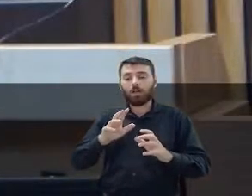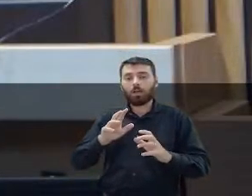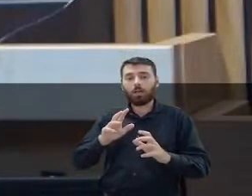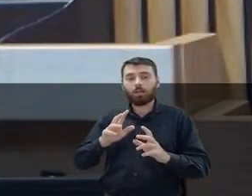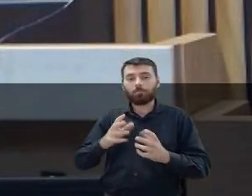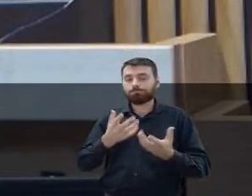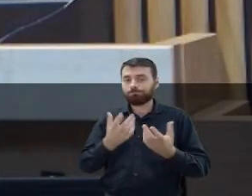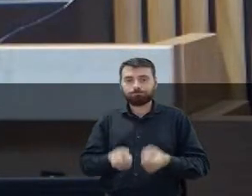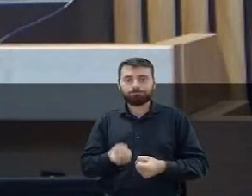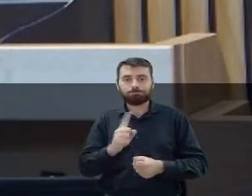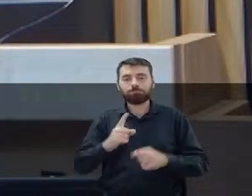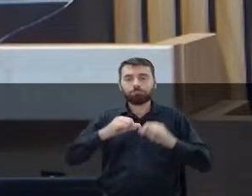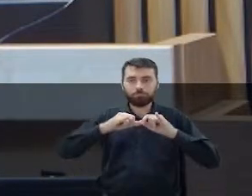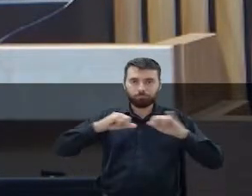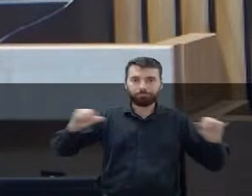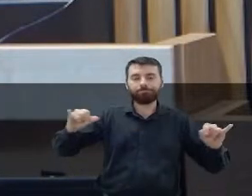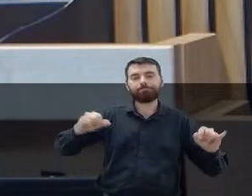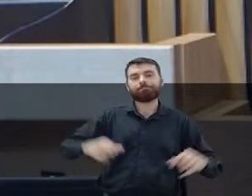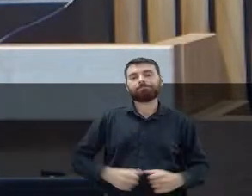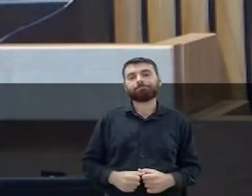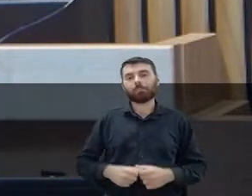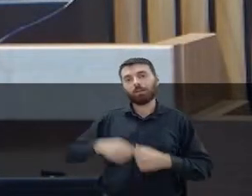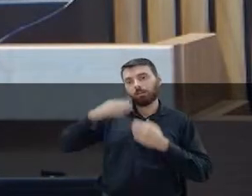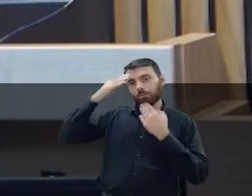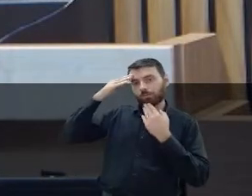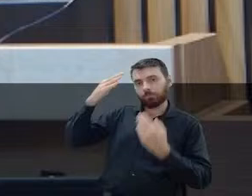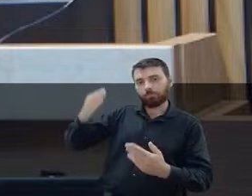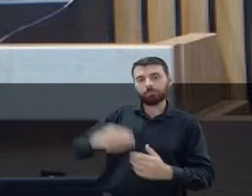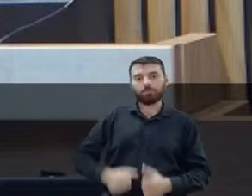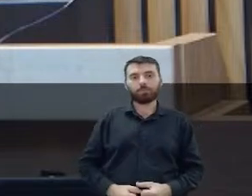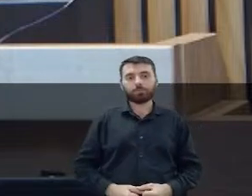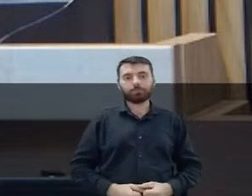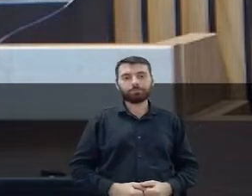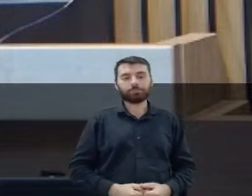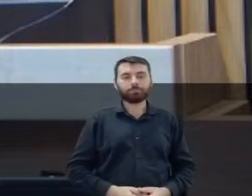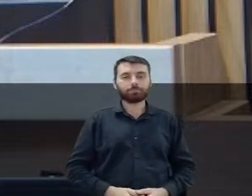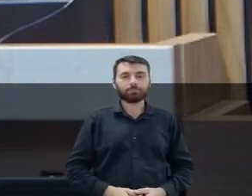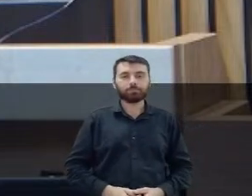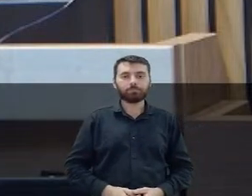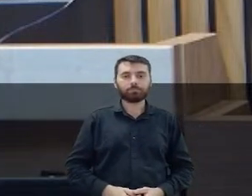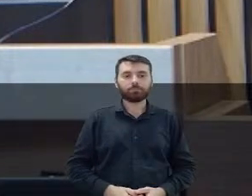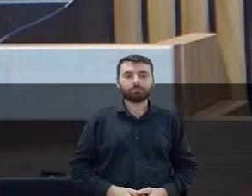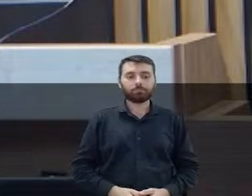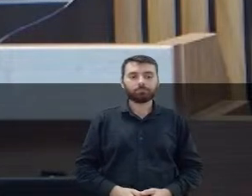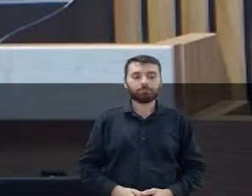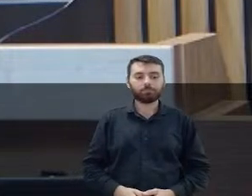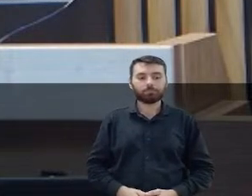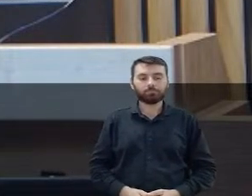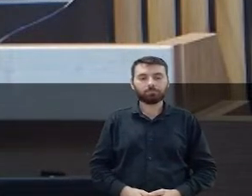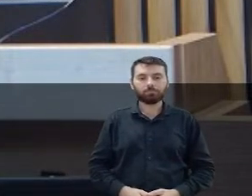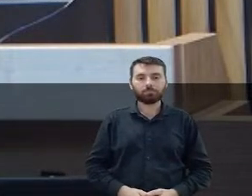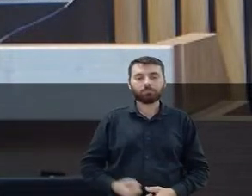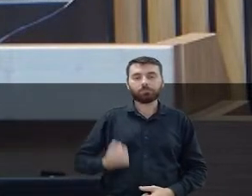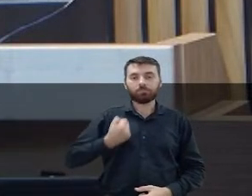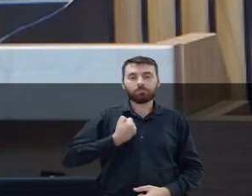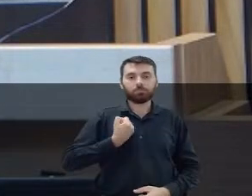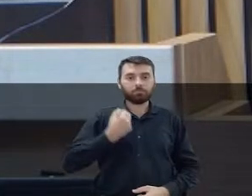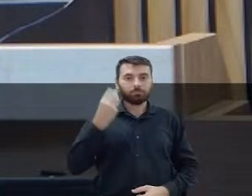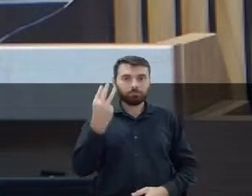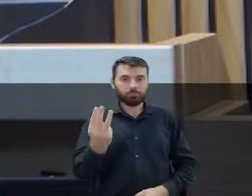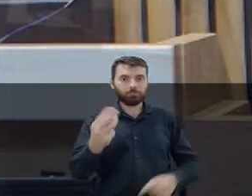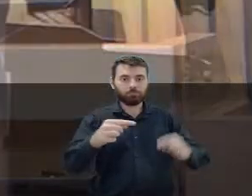assim proclamado. Obrigado, doutor Henrique. Obrigado, excelência. Uma boa tarde. Boa tarde, doutor Henrique. Número 3 da sala